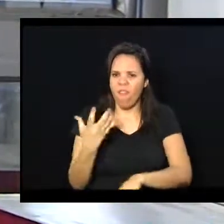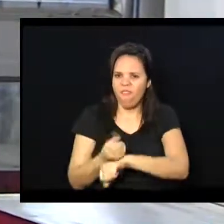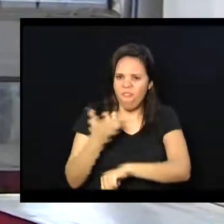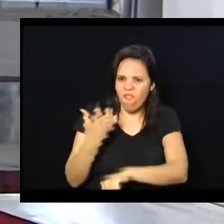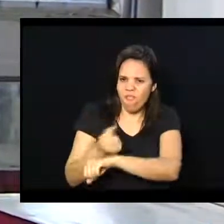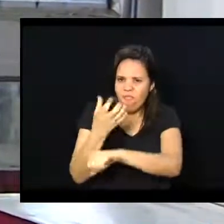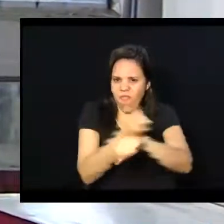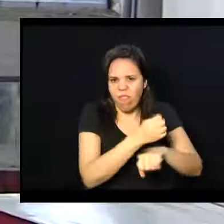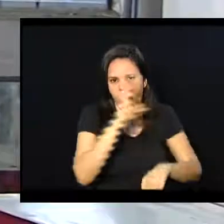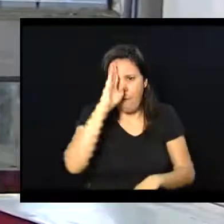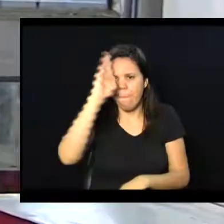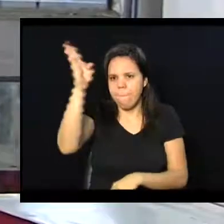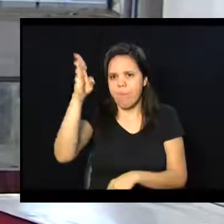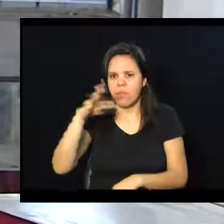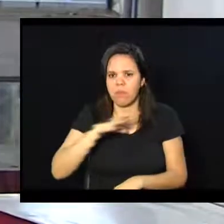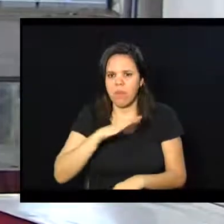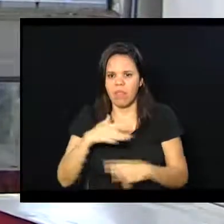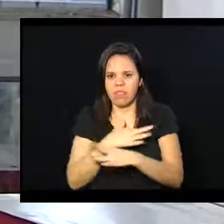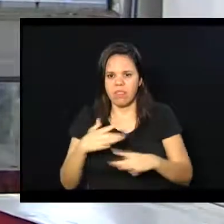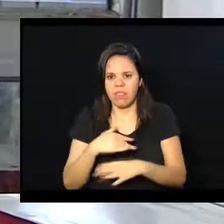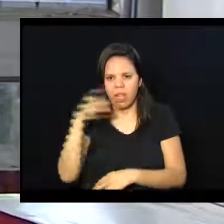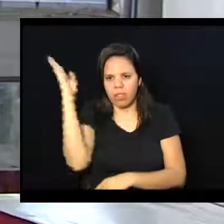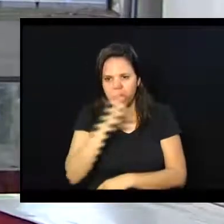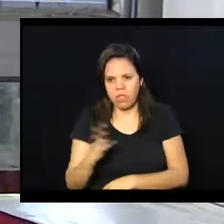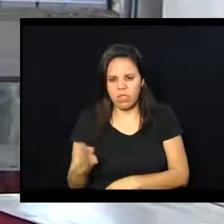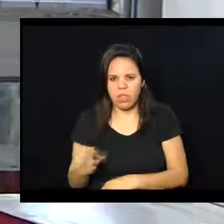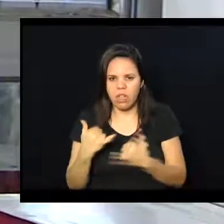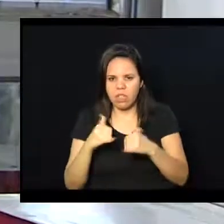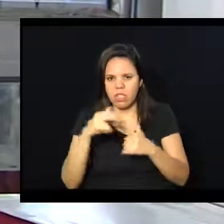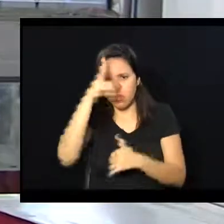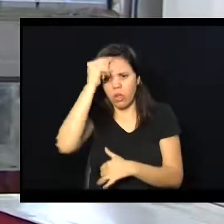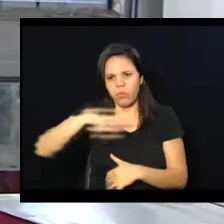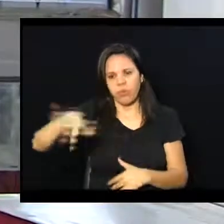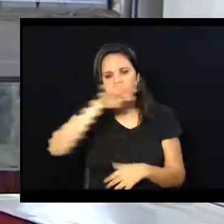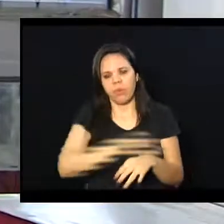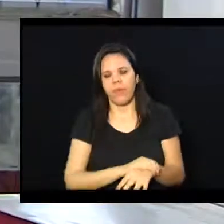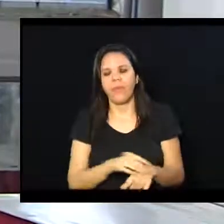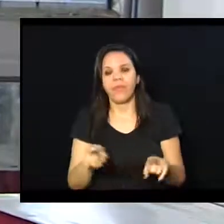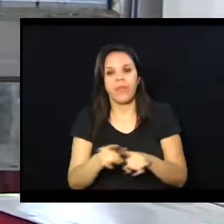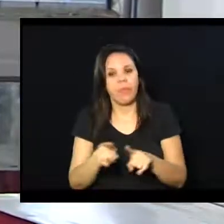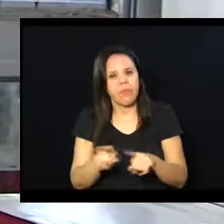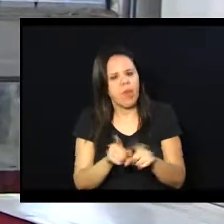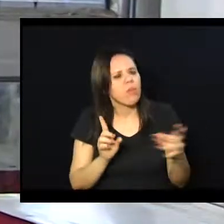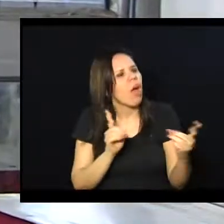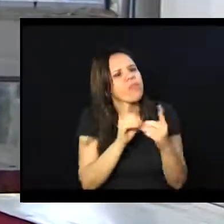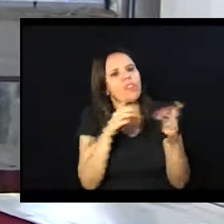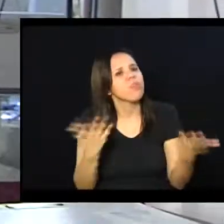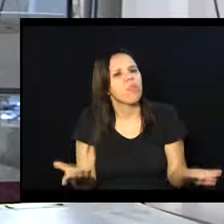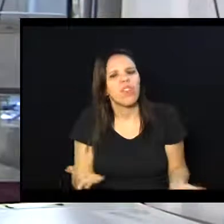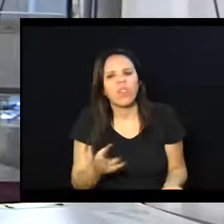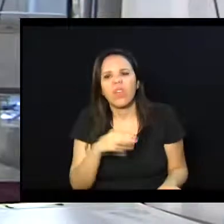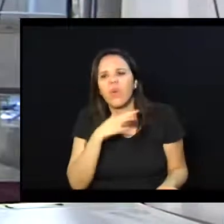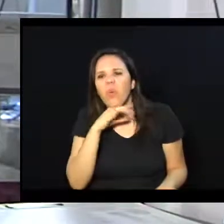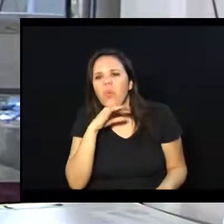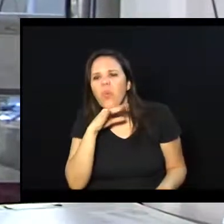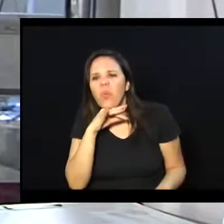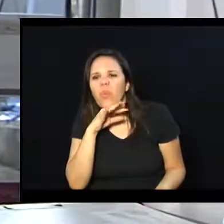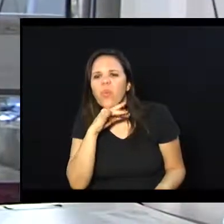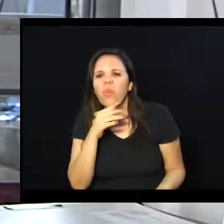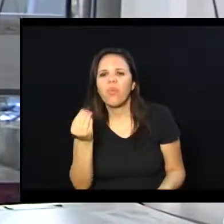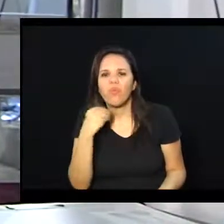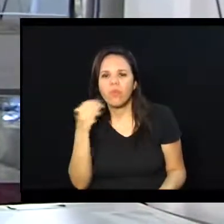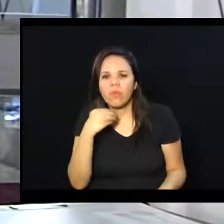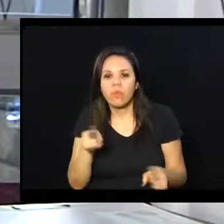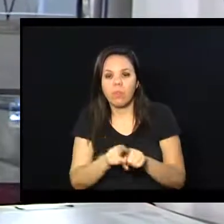as principais cidades brasileiras no transporte público e um serviço de transporte extremamente precário. O aumento também tem